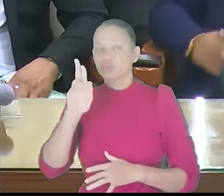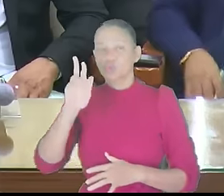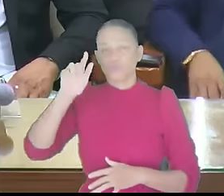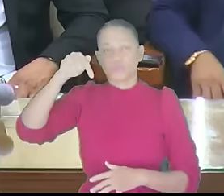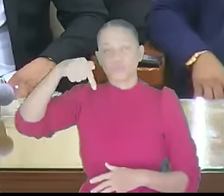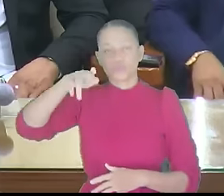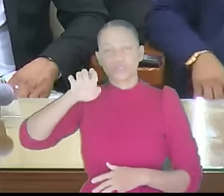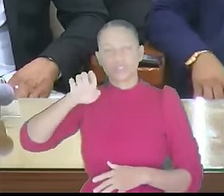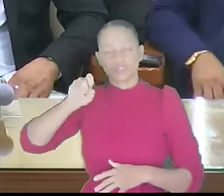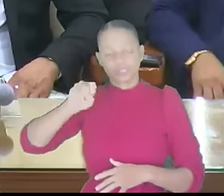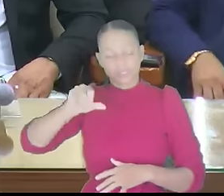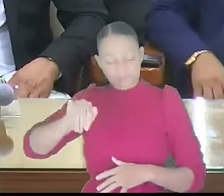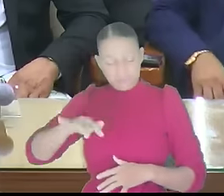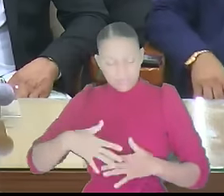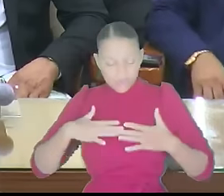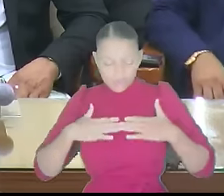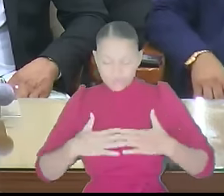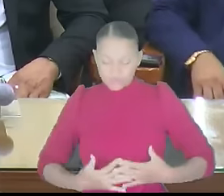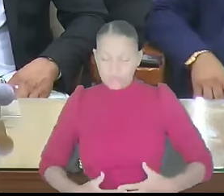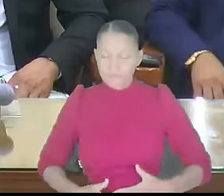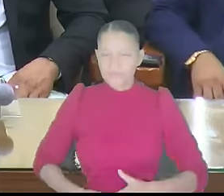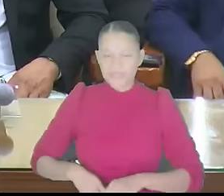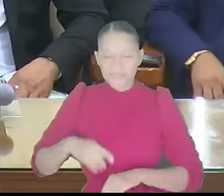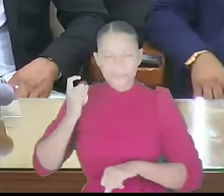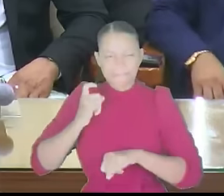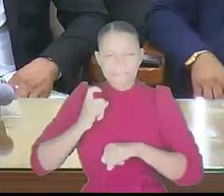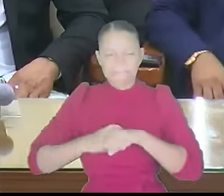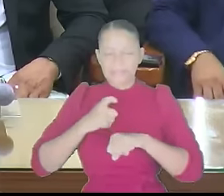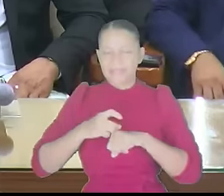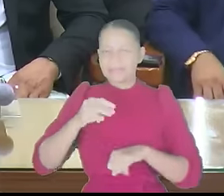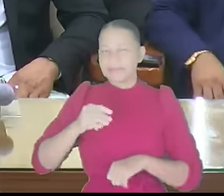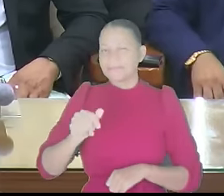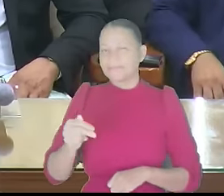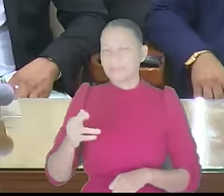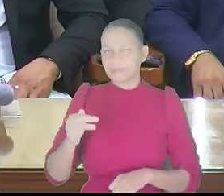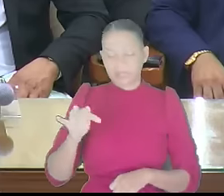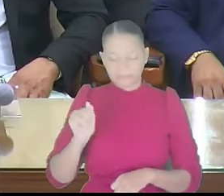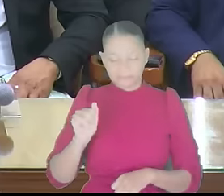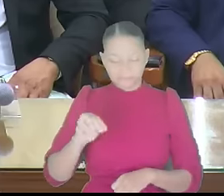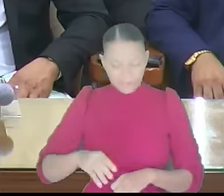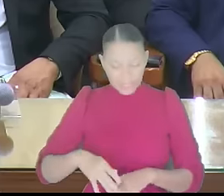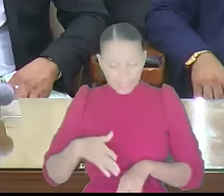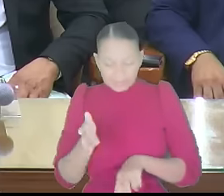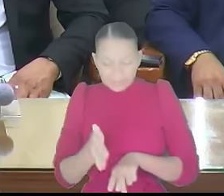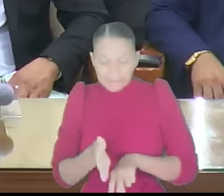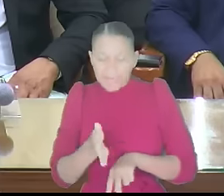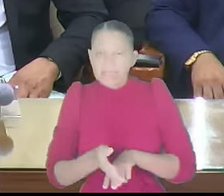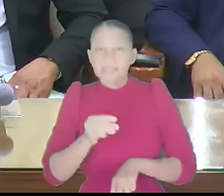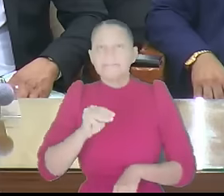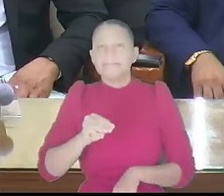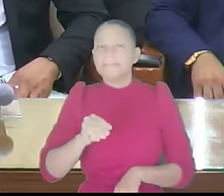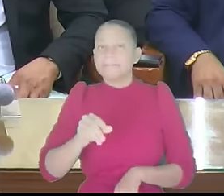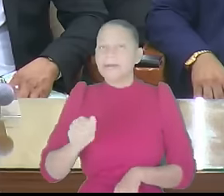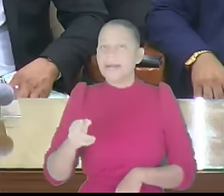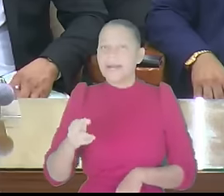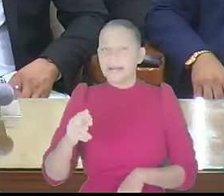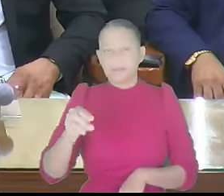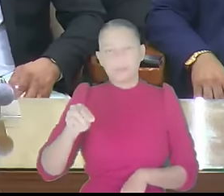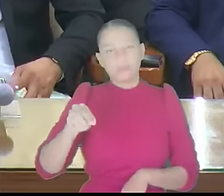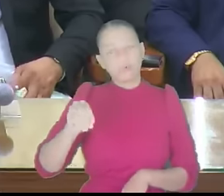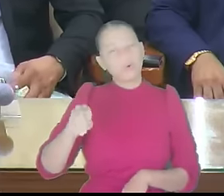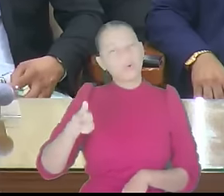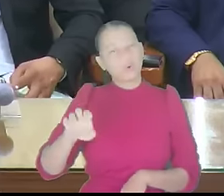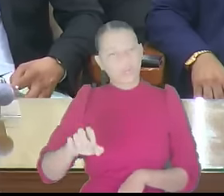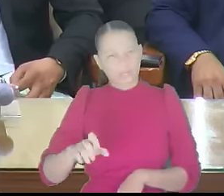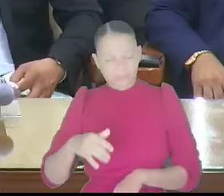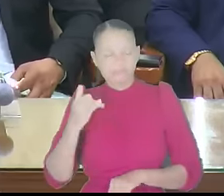marfim coberto de safira. As suas pernas são como colunas de mármore, fundadas sobre bases de ouro puro. Esse aí foi que eu